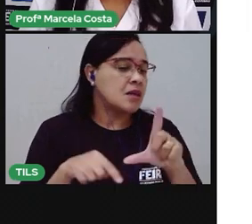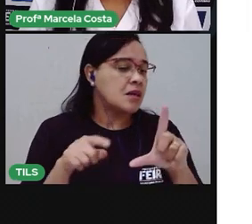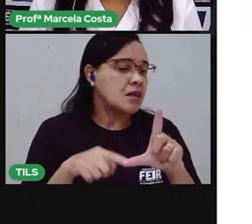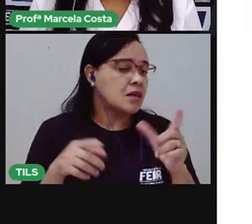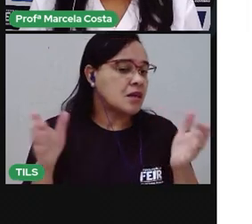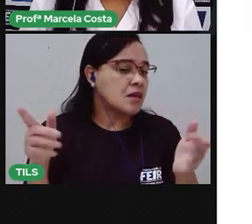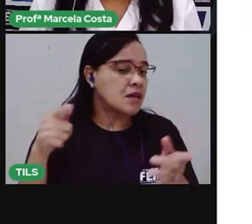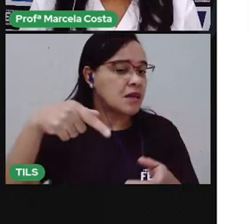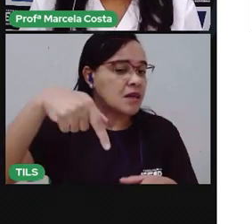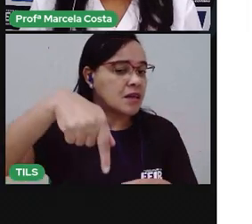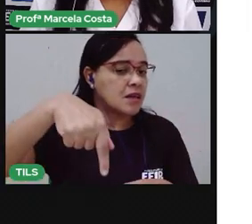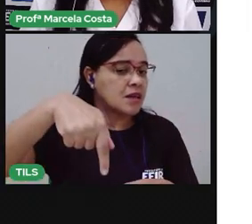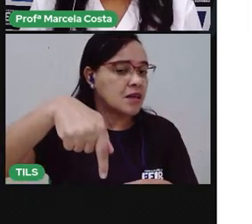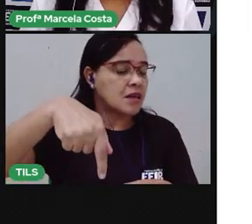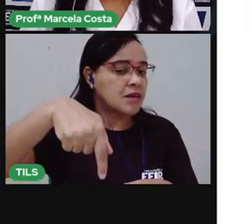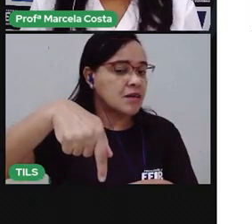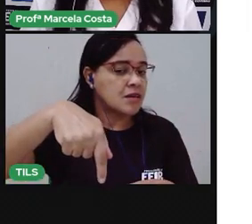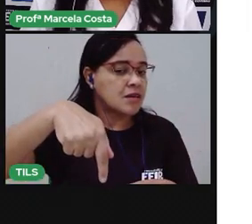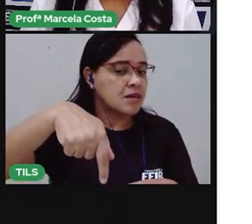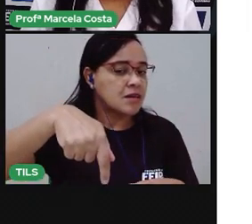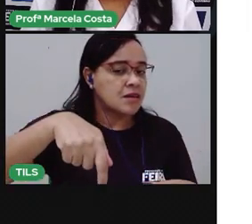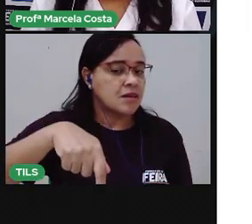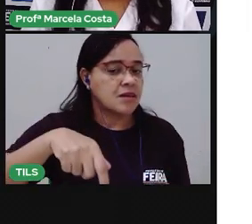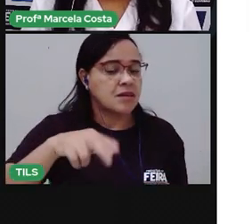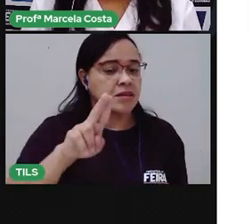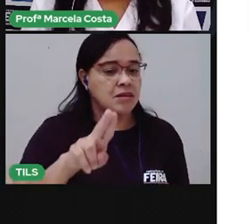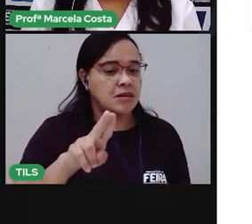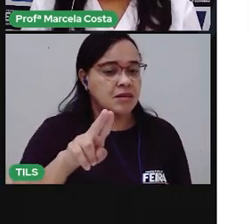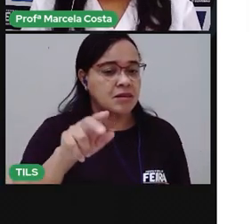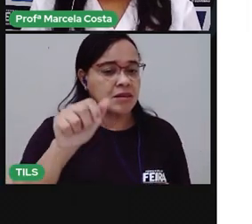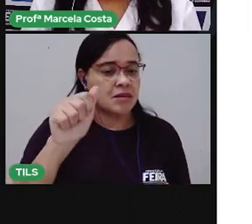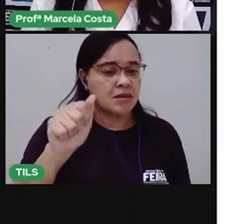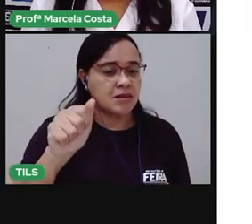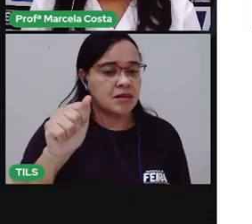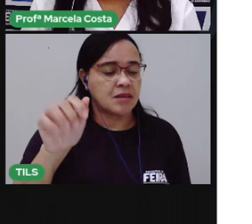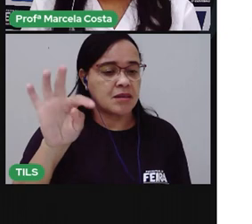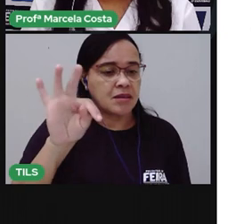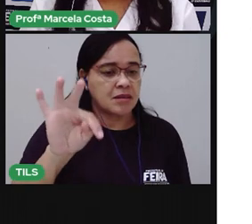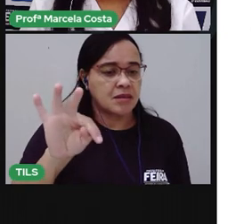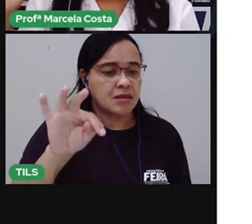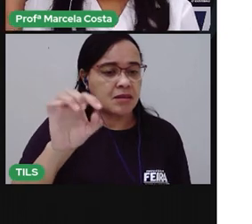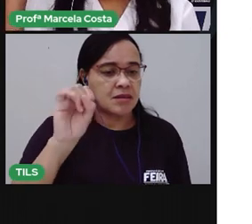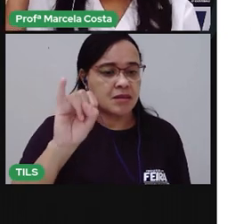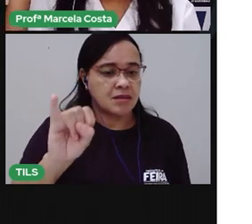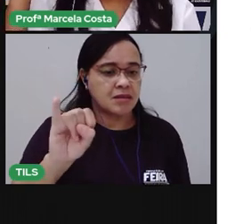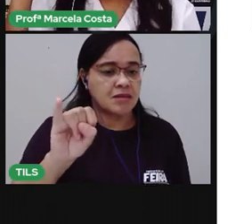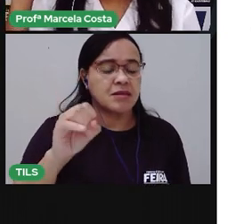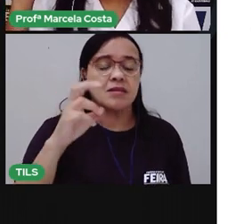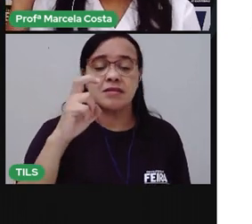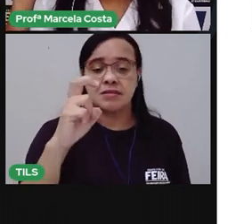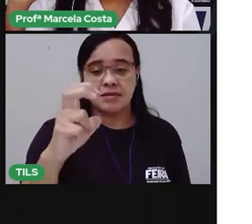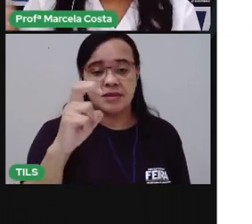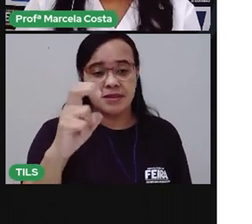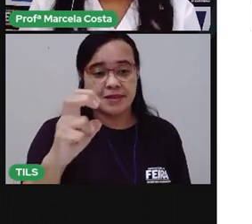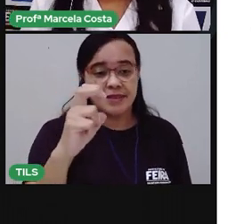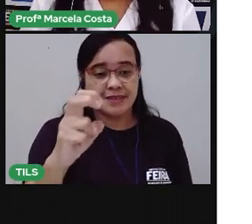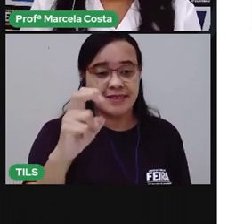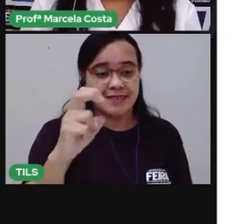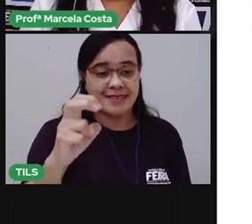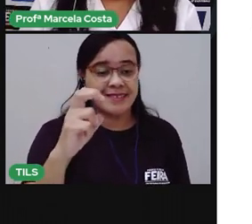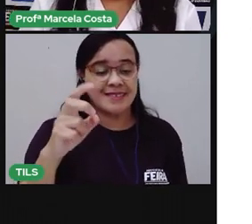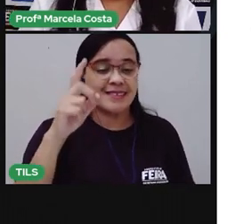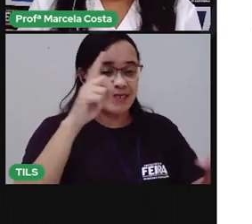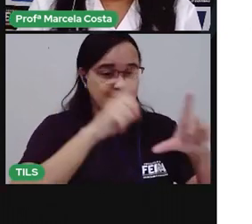Ah que pena uma duas três quatro cinco cinco letrinhas